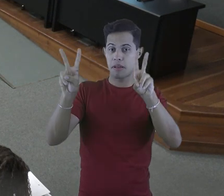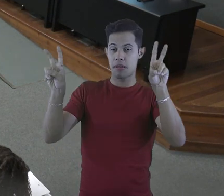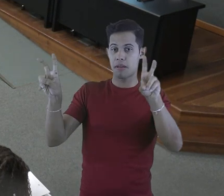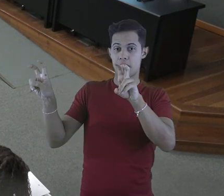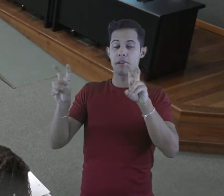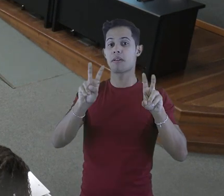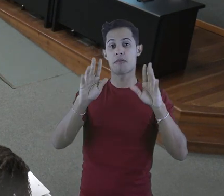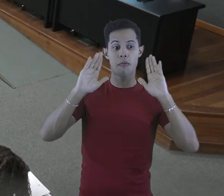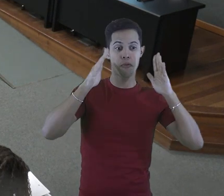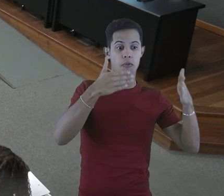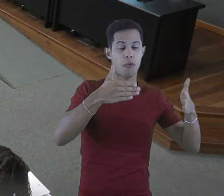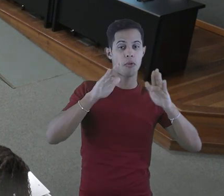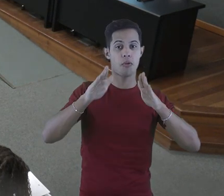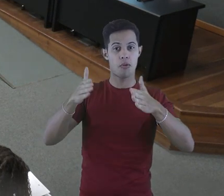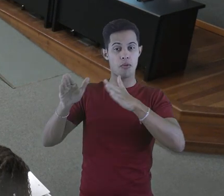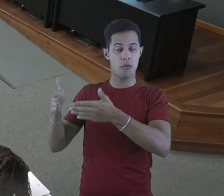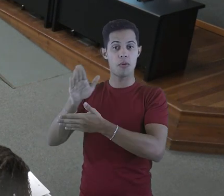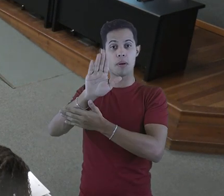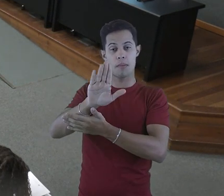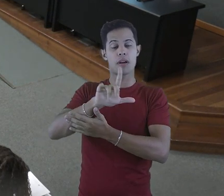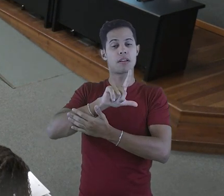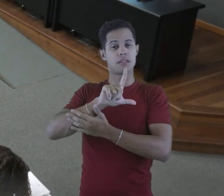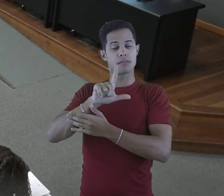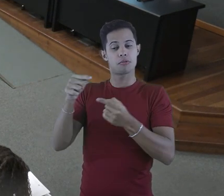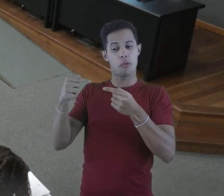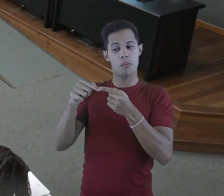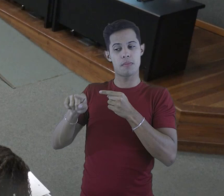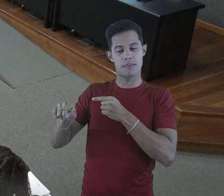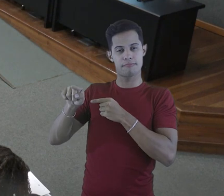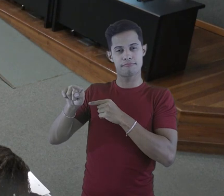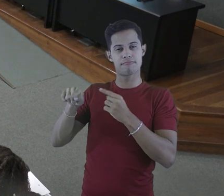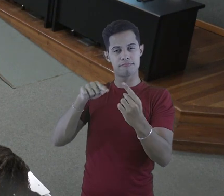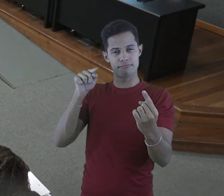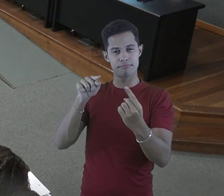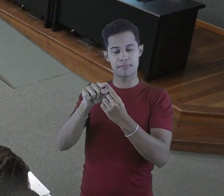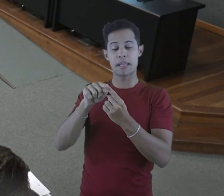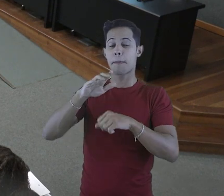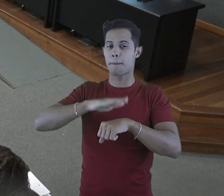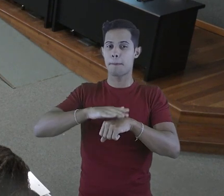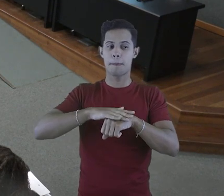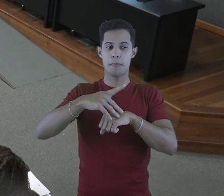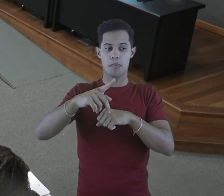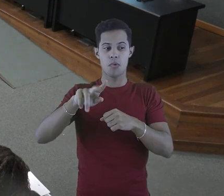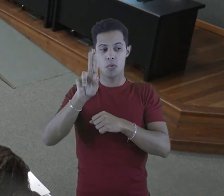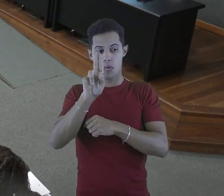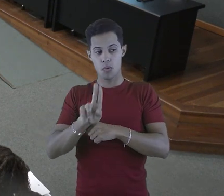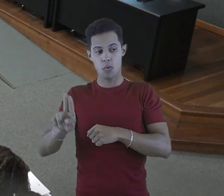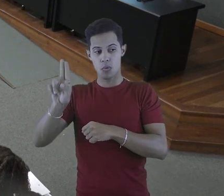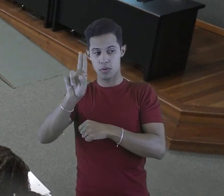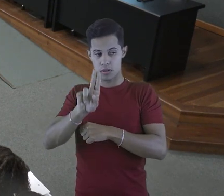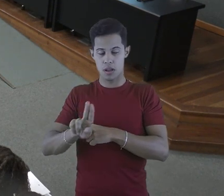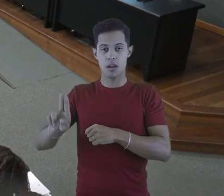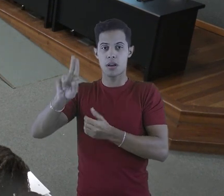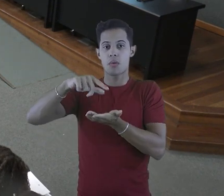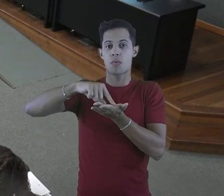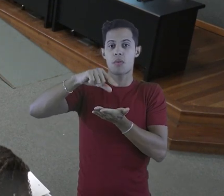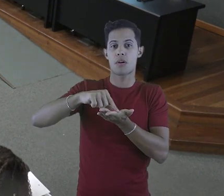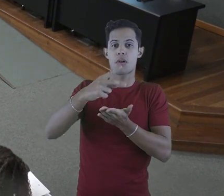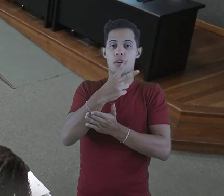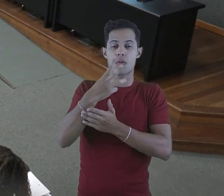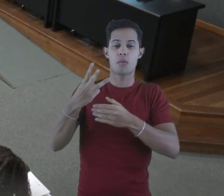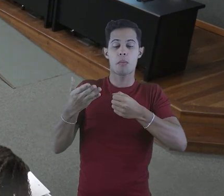consentimento ou outras bases legais mas como regra tudo está dentro dessa ideia e para que você possa usar o artigo 23